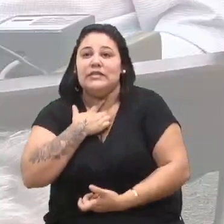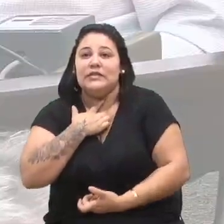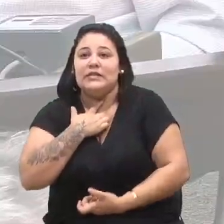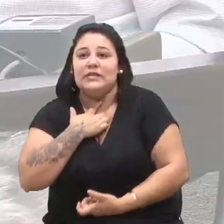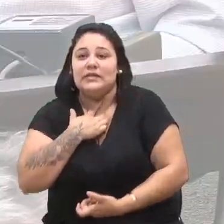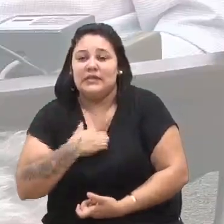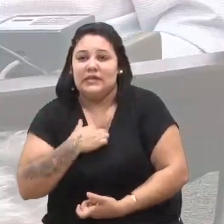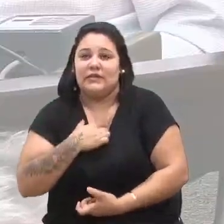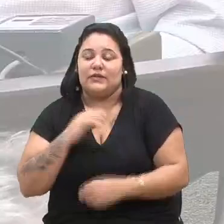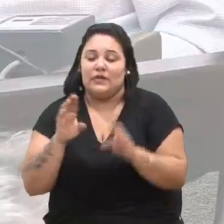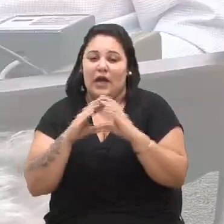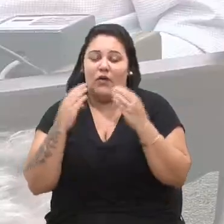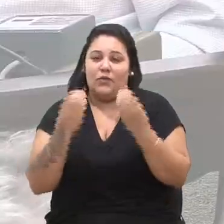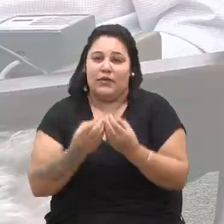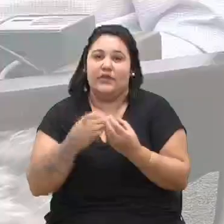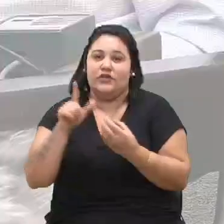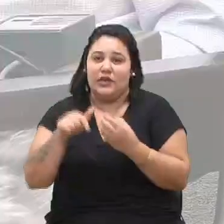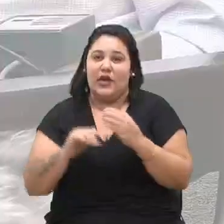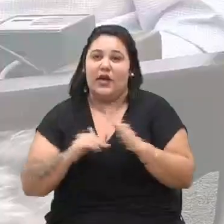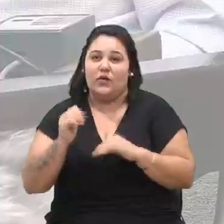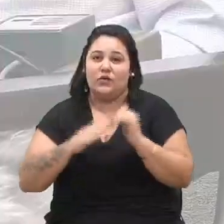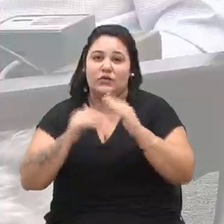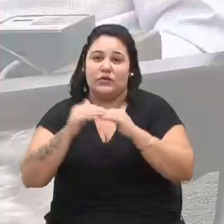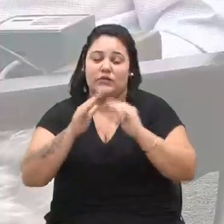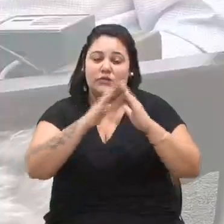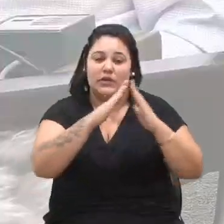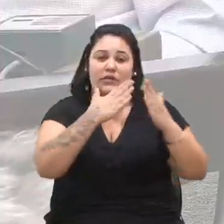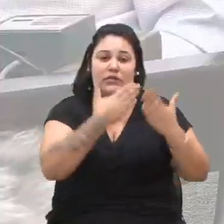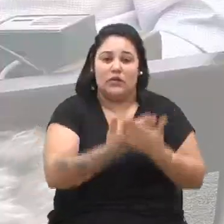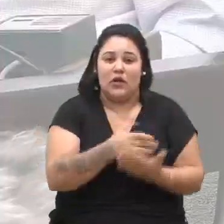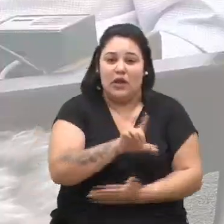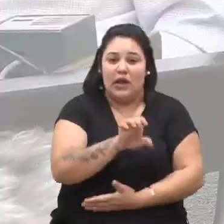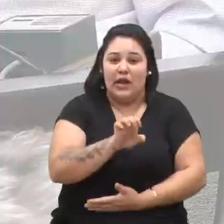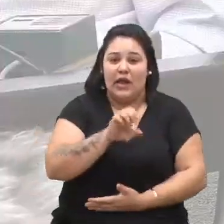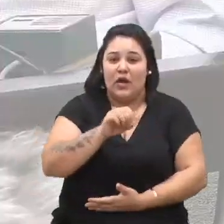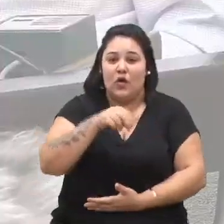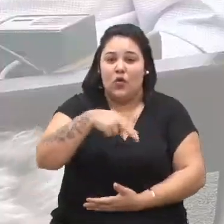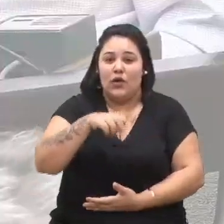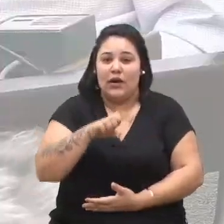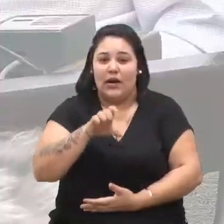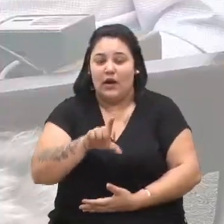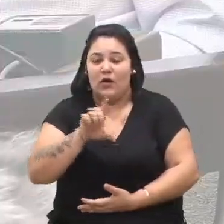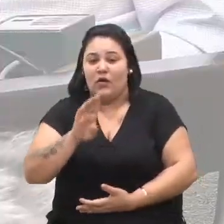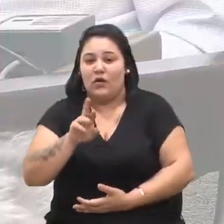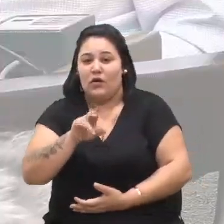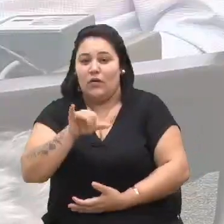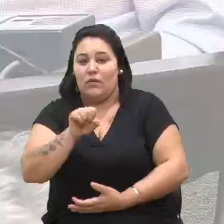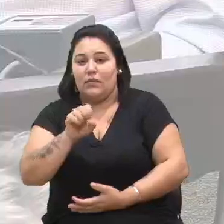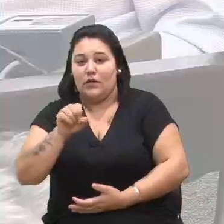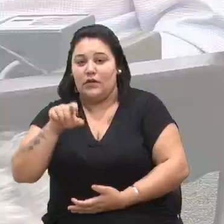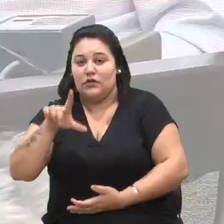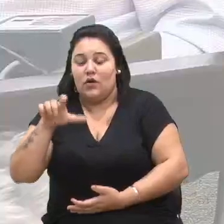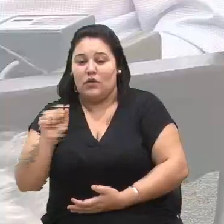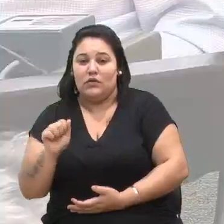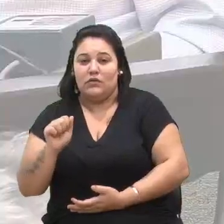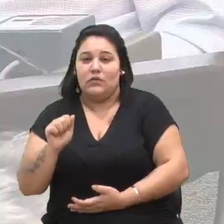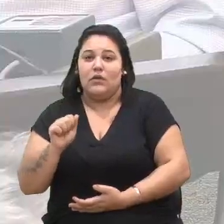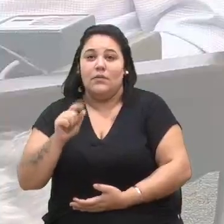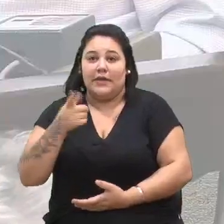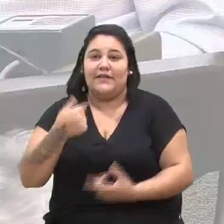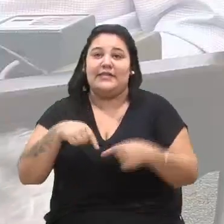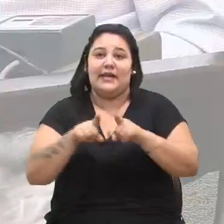é realmente a construção da escola Leonel Brizola. E nós sabemos da importância que tem essas